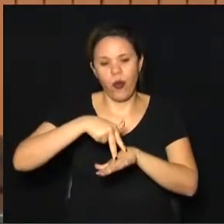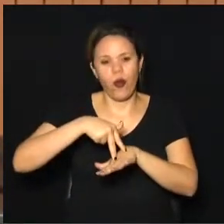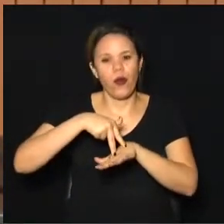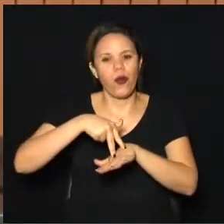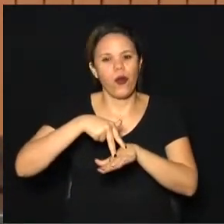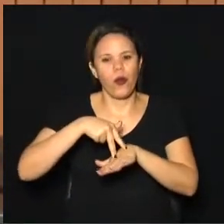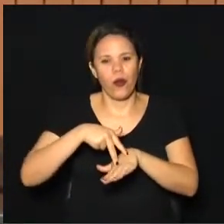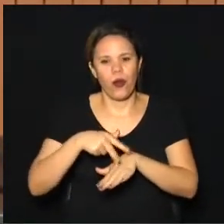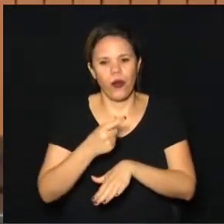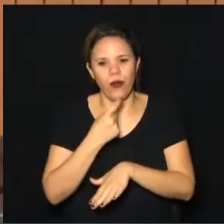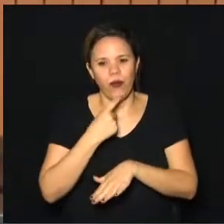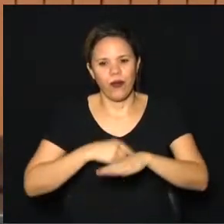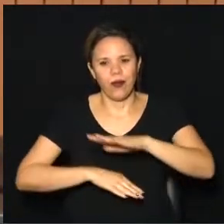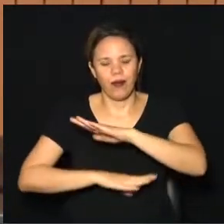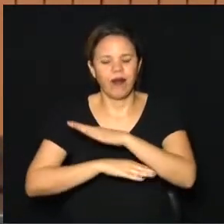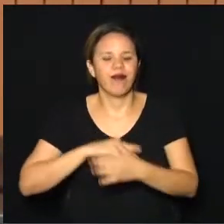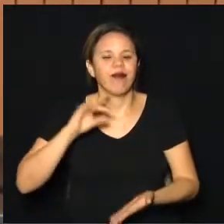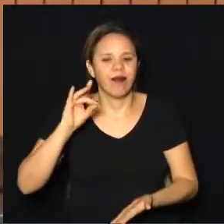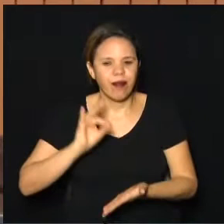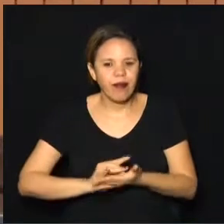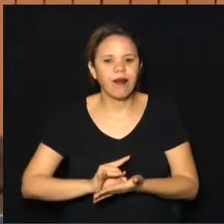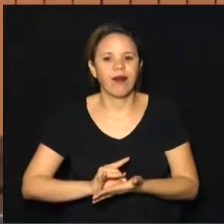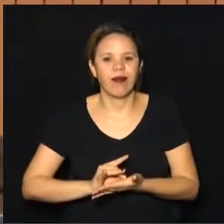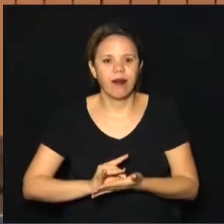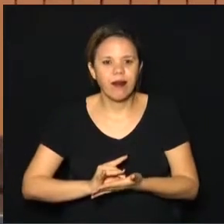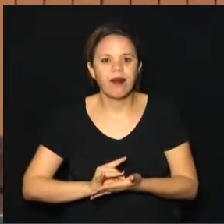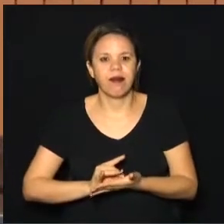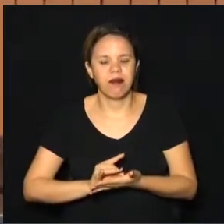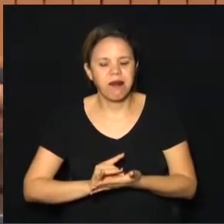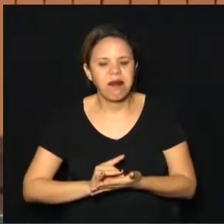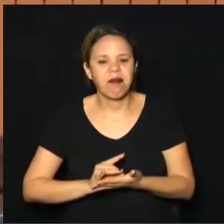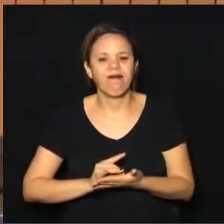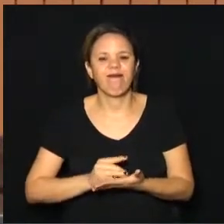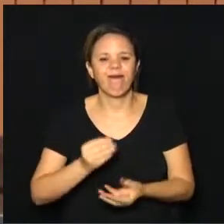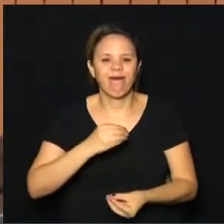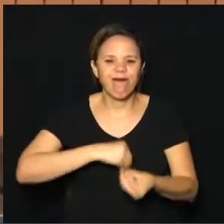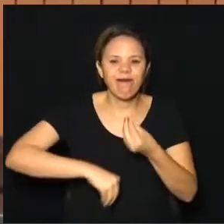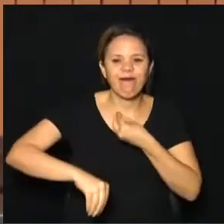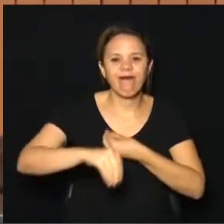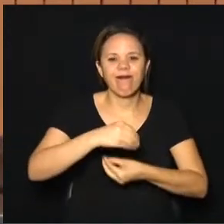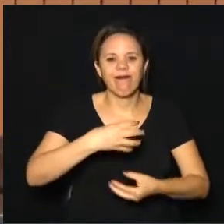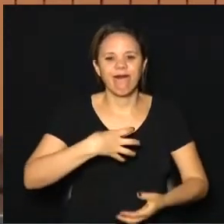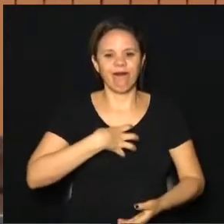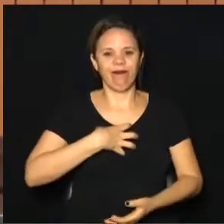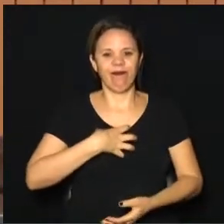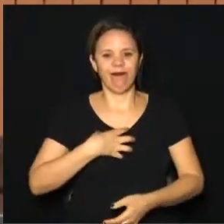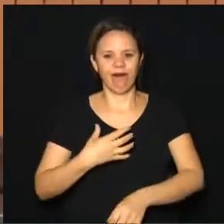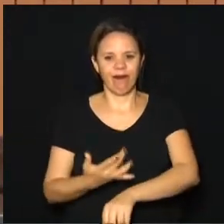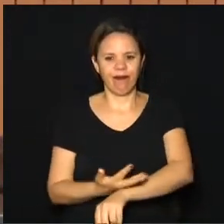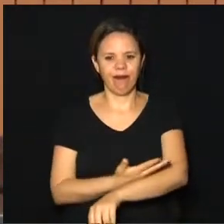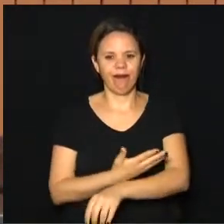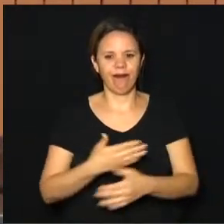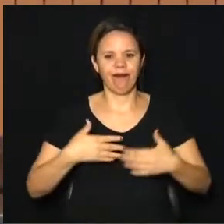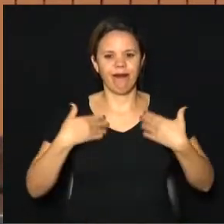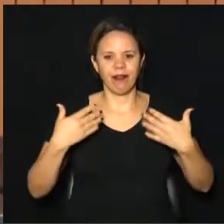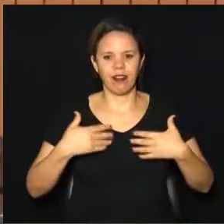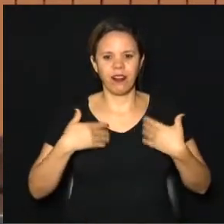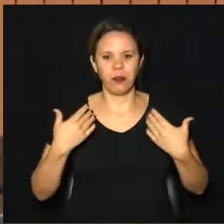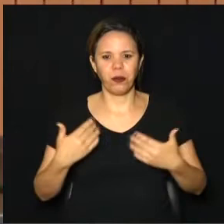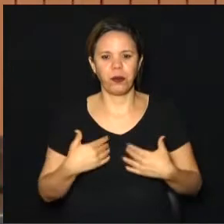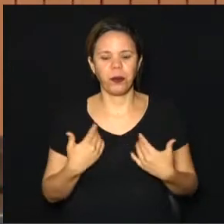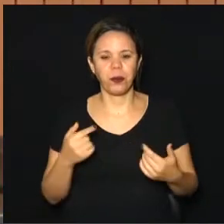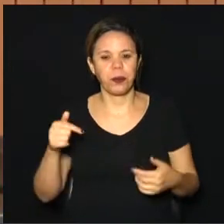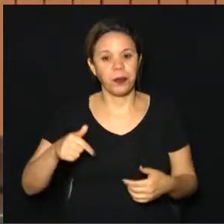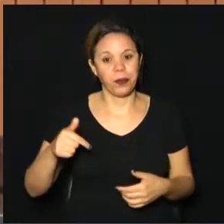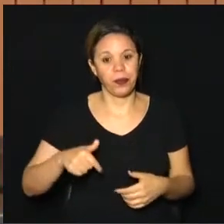de Campinas, é realmente um misto de sentimentos, de alegria, de satisfação, sobretudo porque